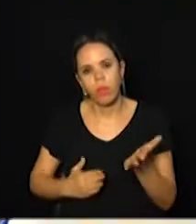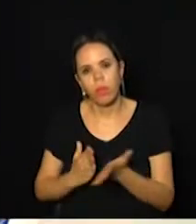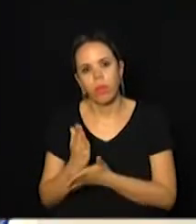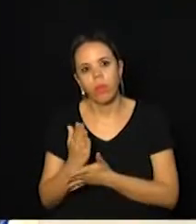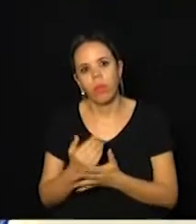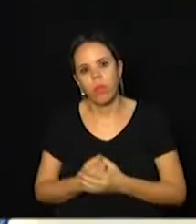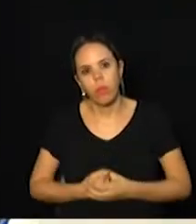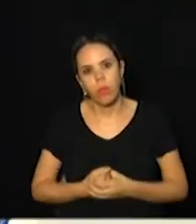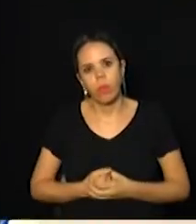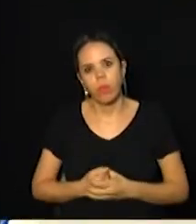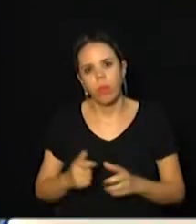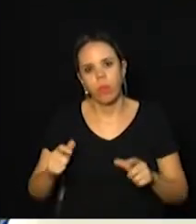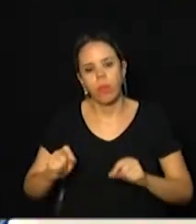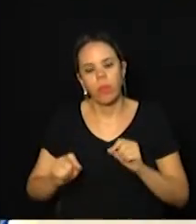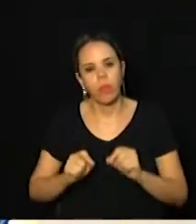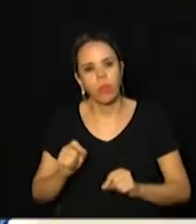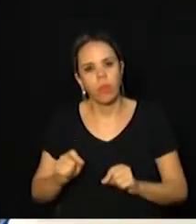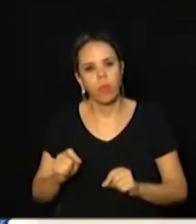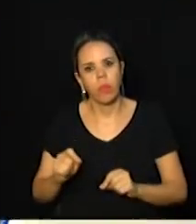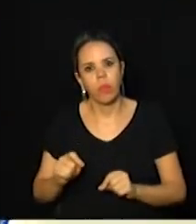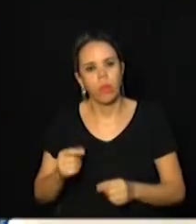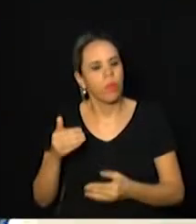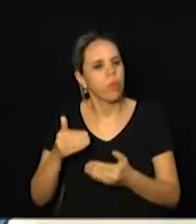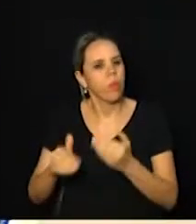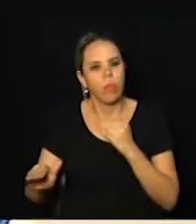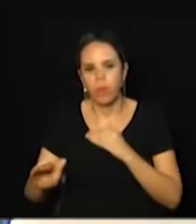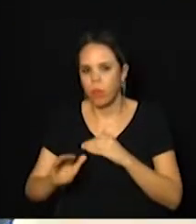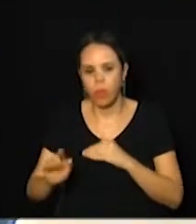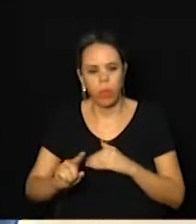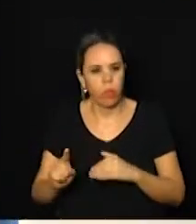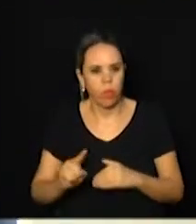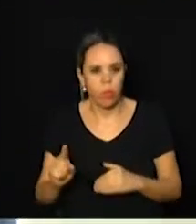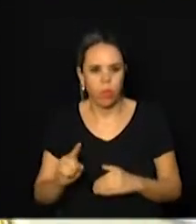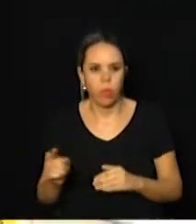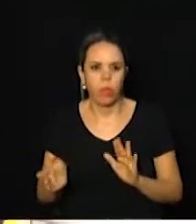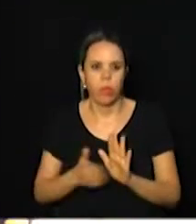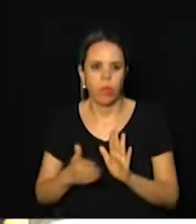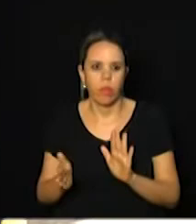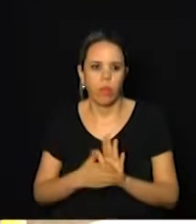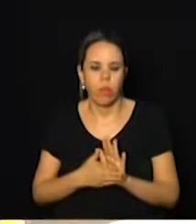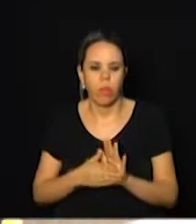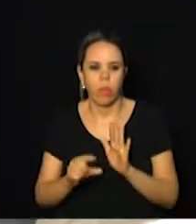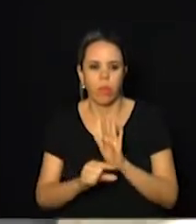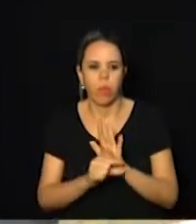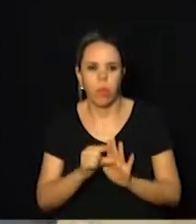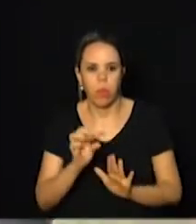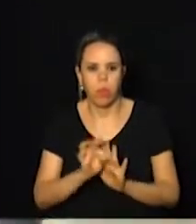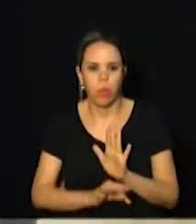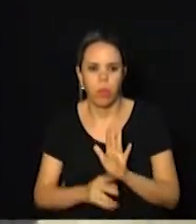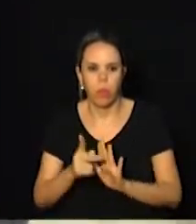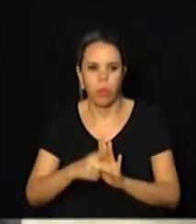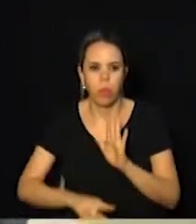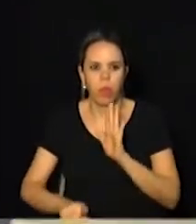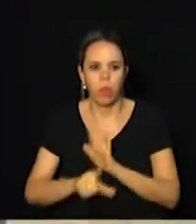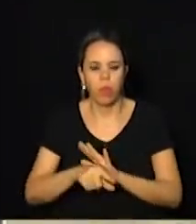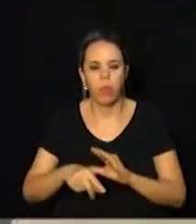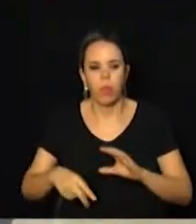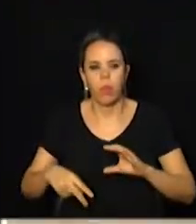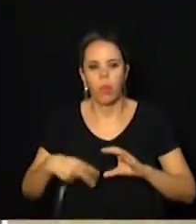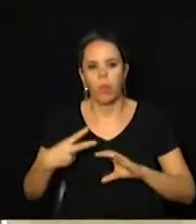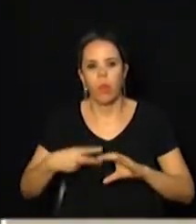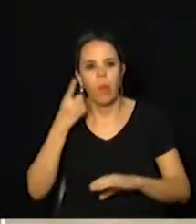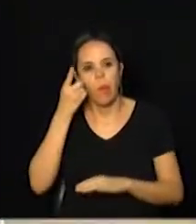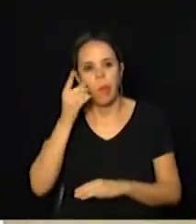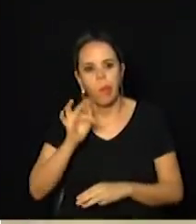aprovado onde a gente não concorda com a propositura de uma Emenda dentro do projeto de lei na câmara dos deputados